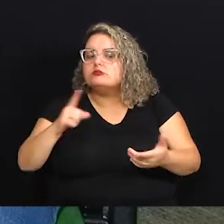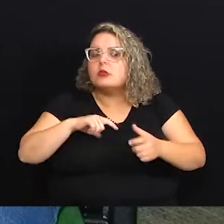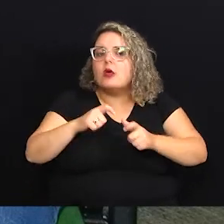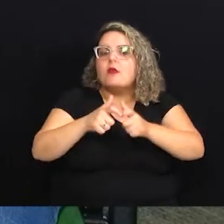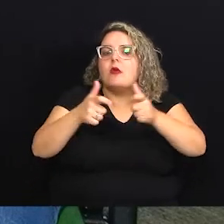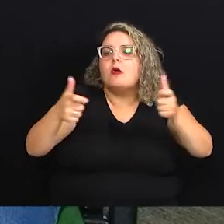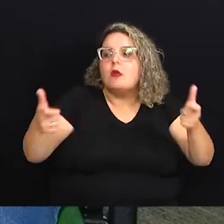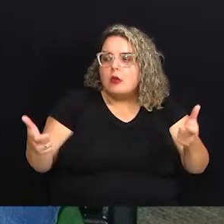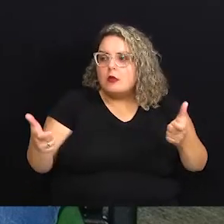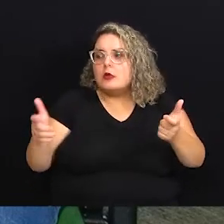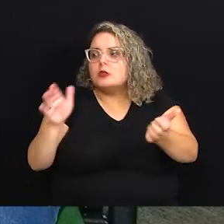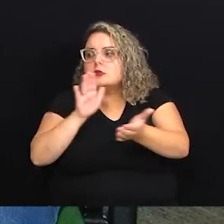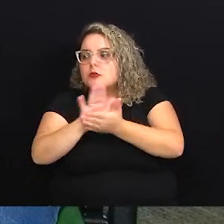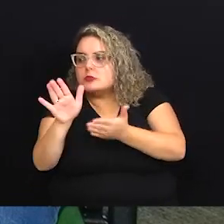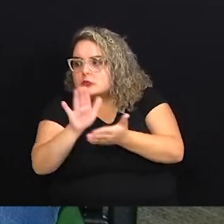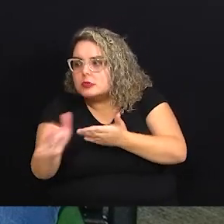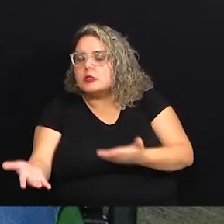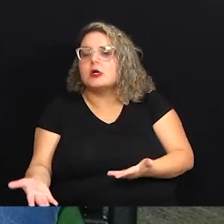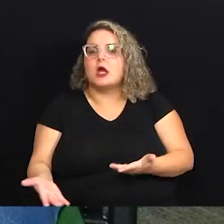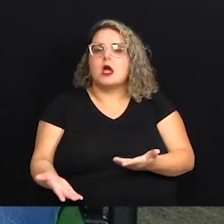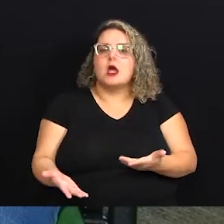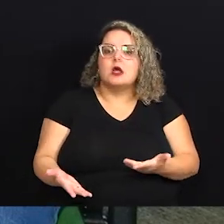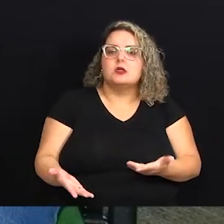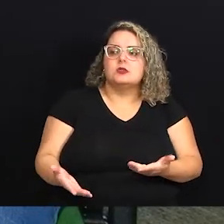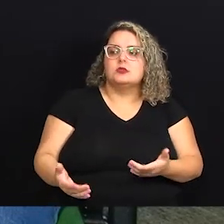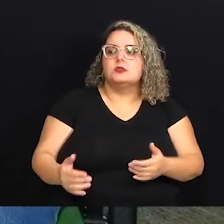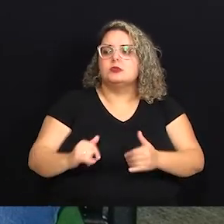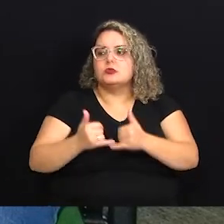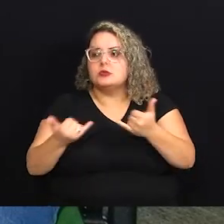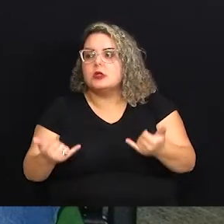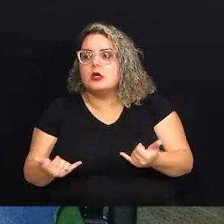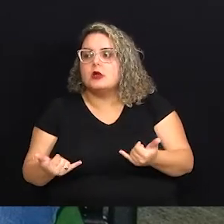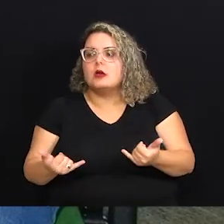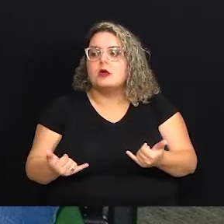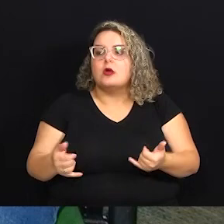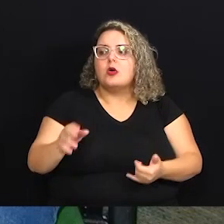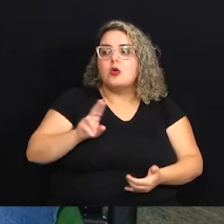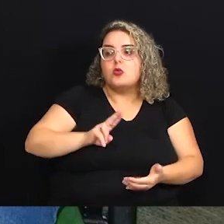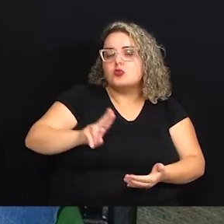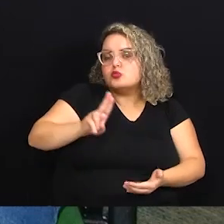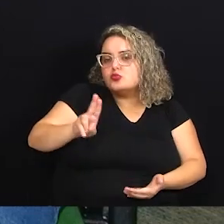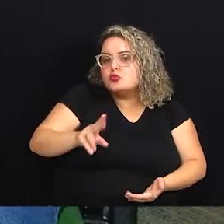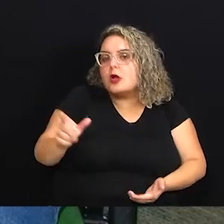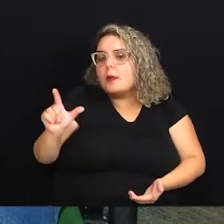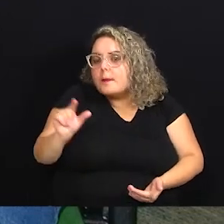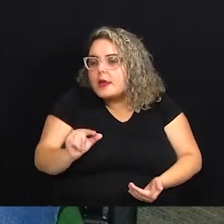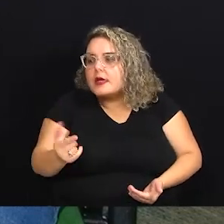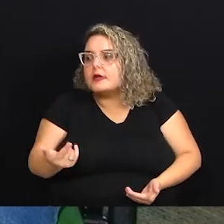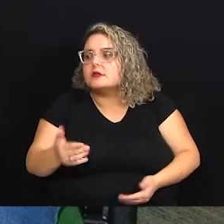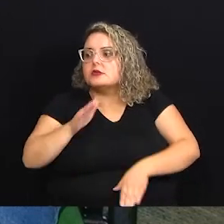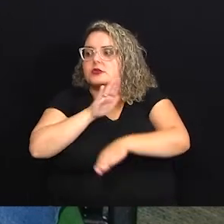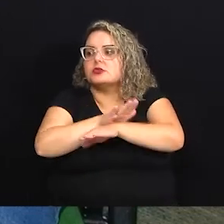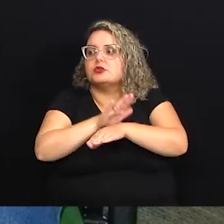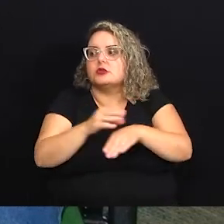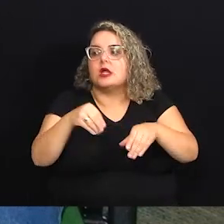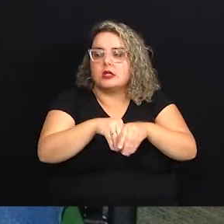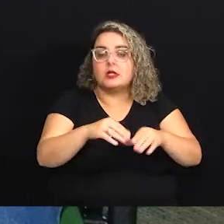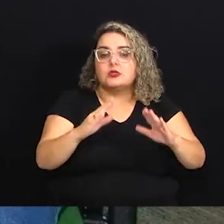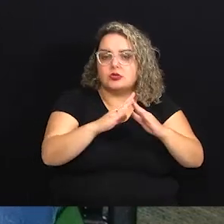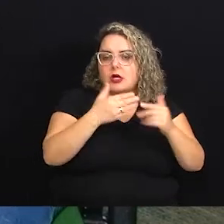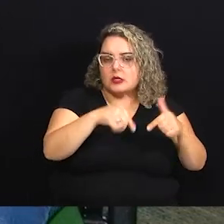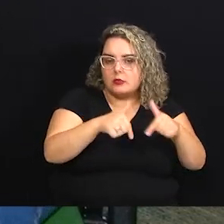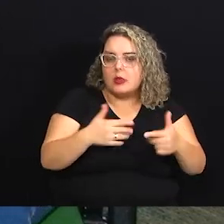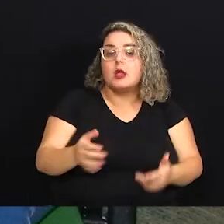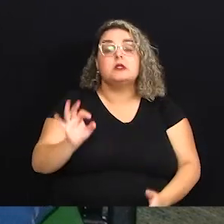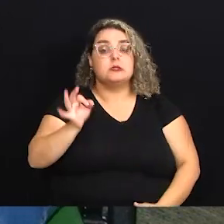office. Teve um aumento aí no consumo de energia, as pessoas passaram a consumir menos, tem como ajudar aí quem está trabalhando de casa?